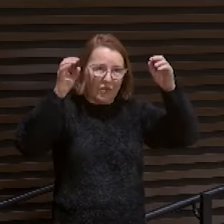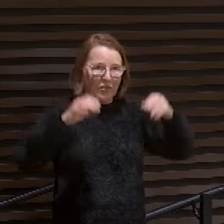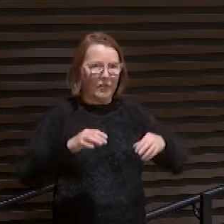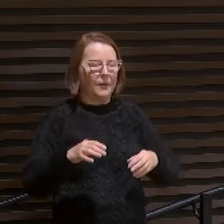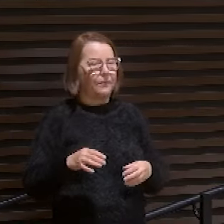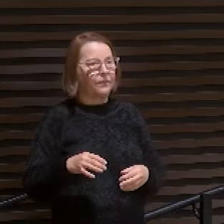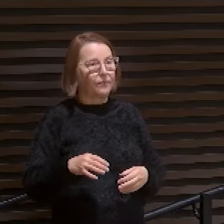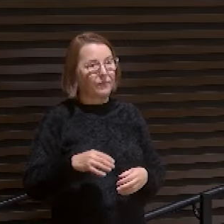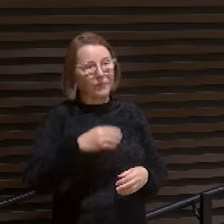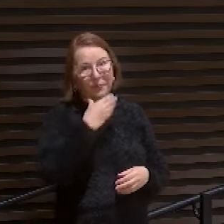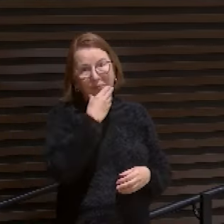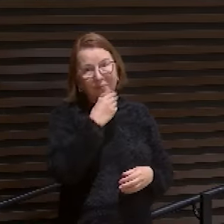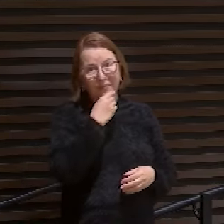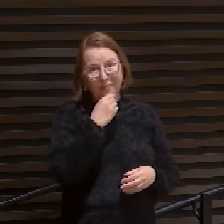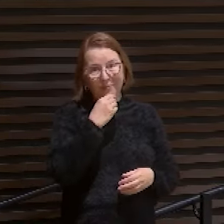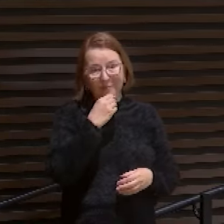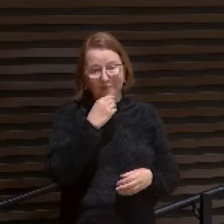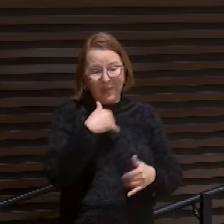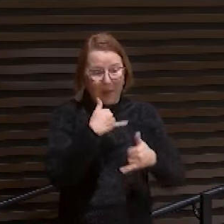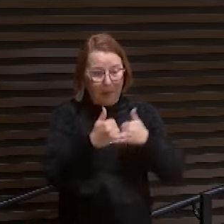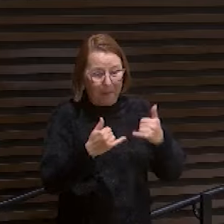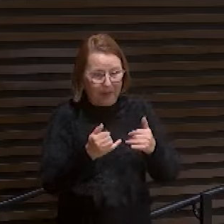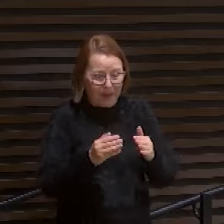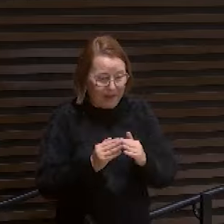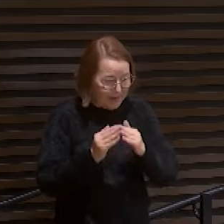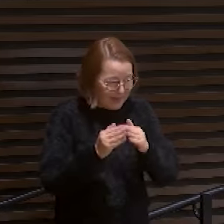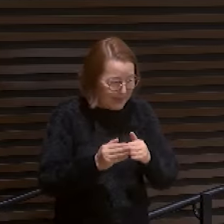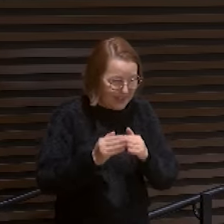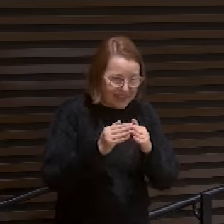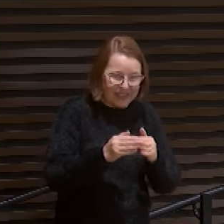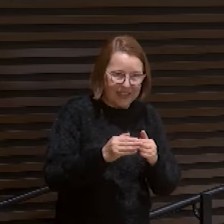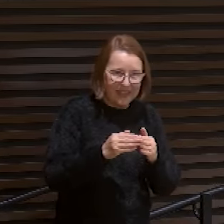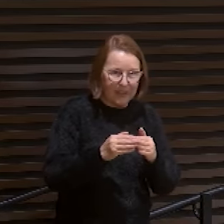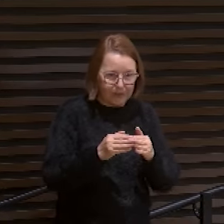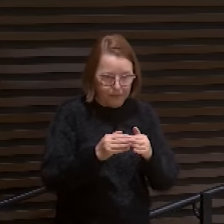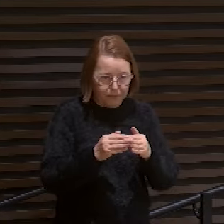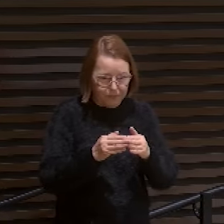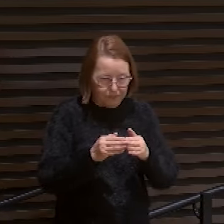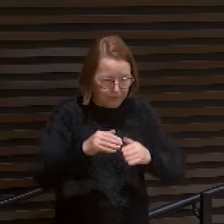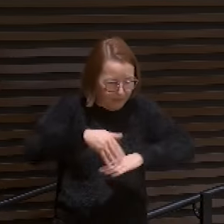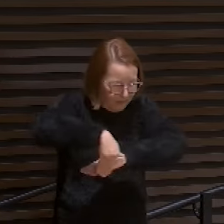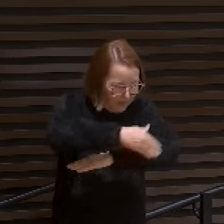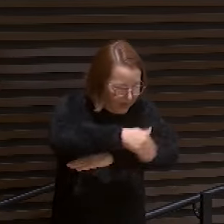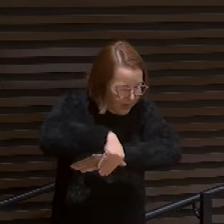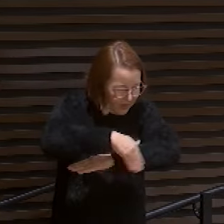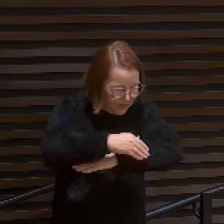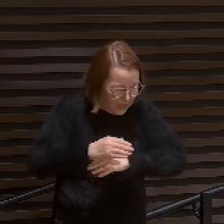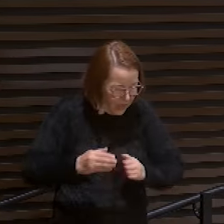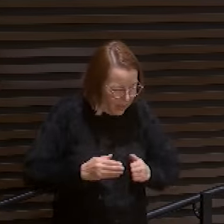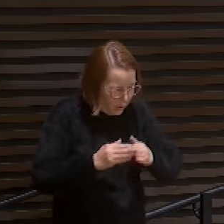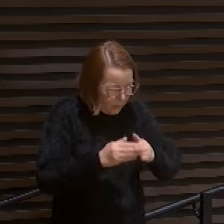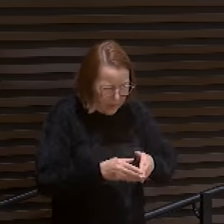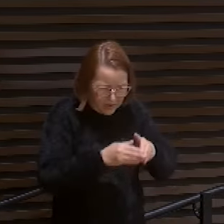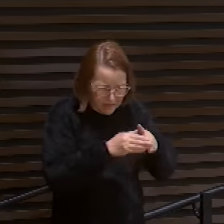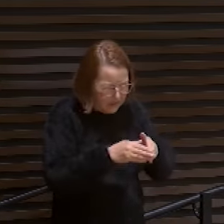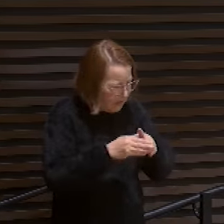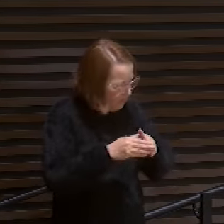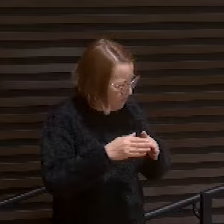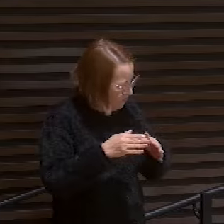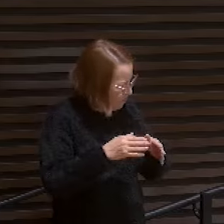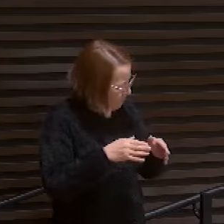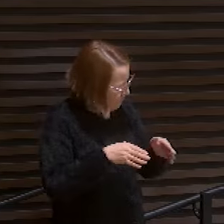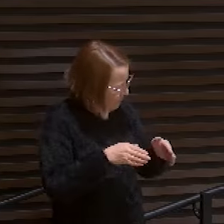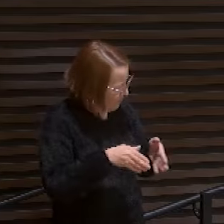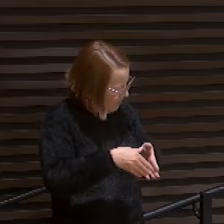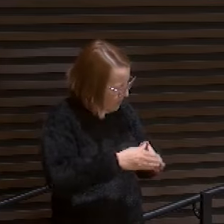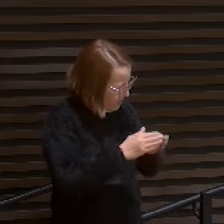ele começou a brincar com o barquinho dele, e o barquinho foi sendo arrastado na correnteza. Não foi o barco